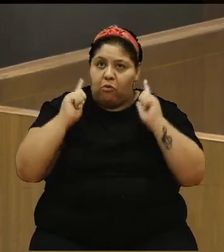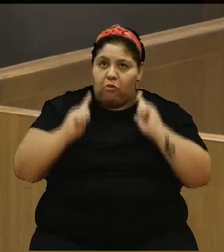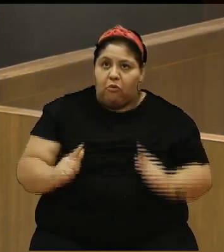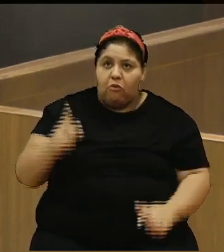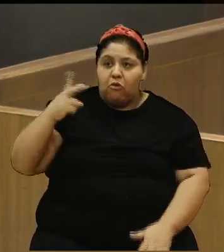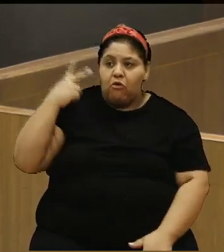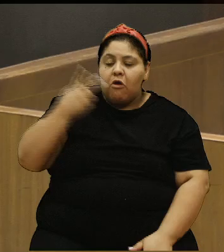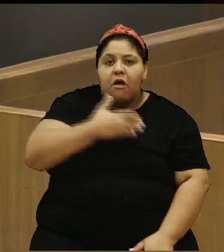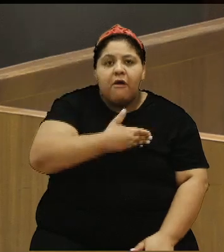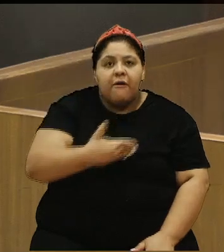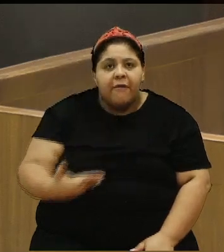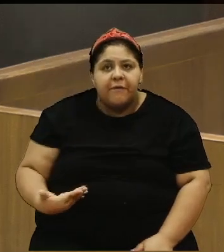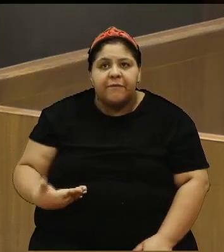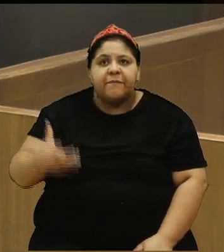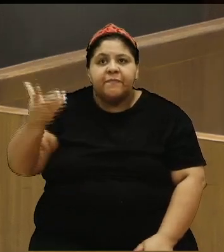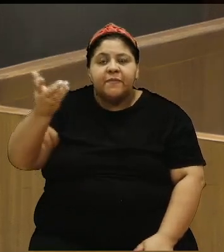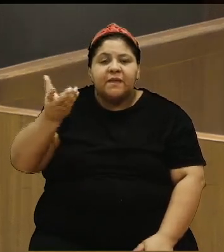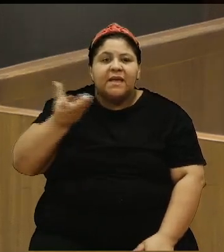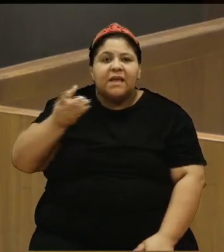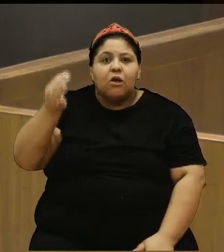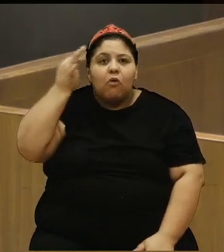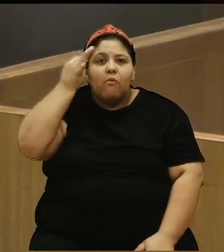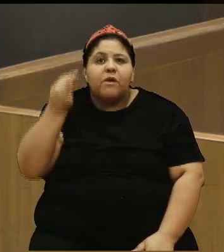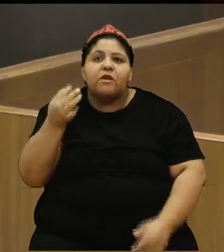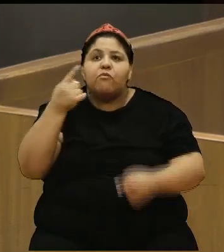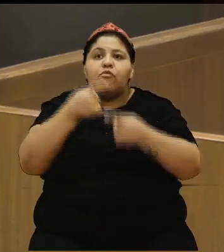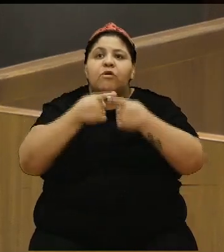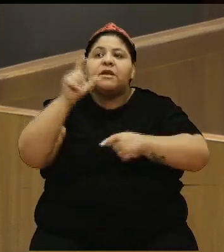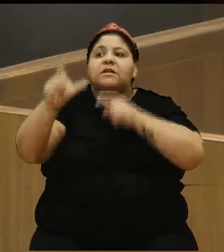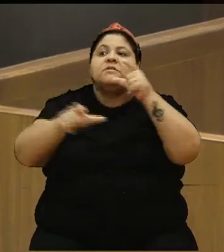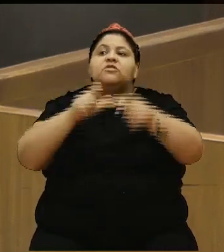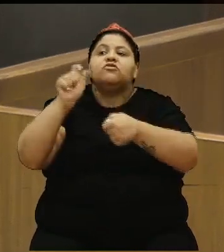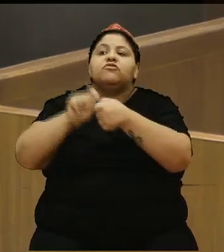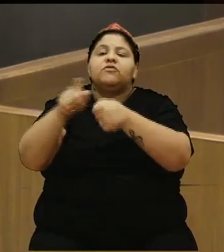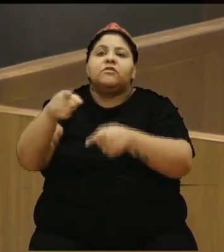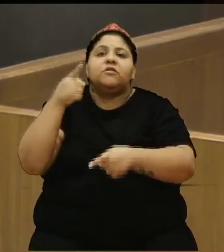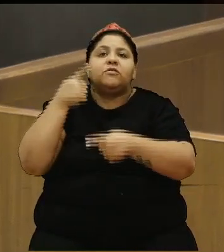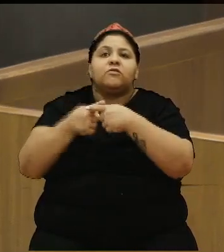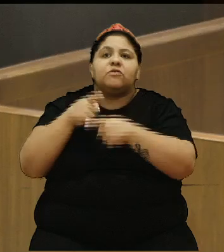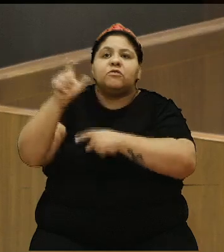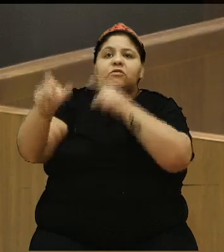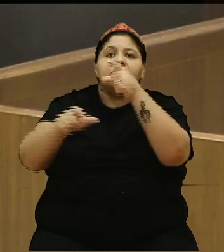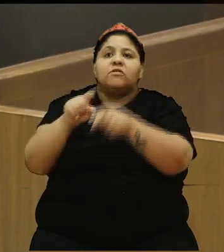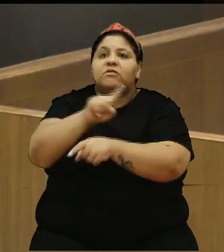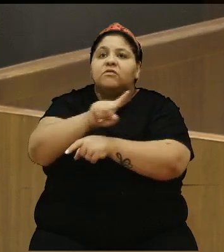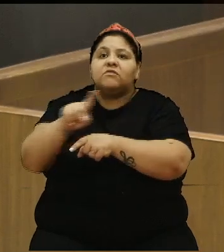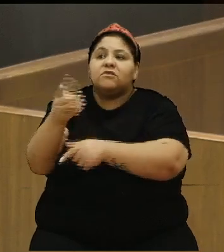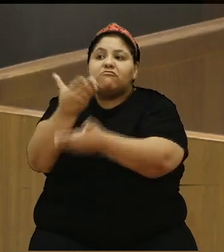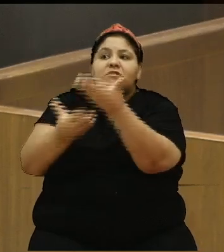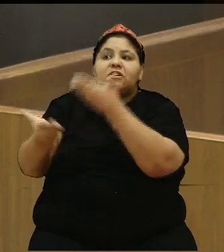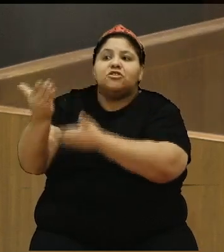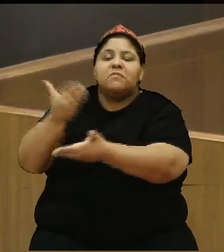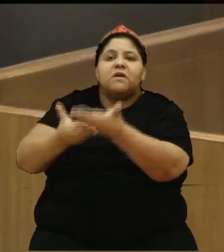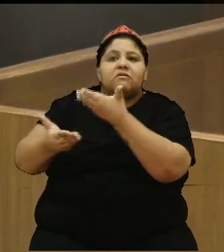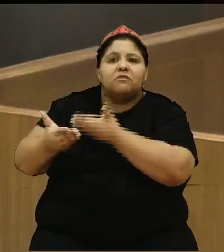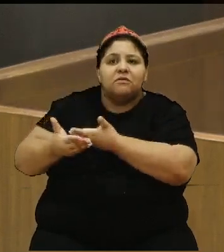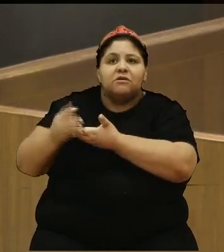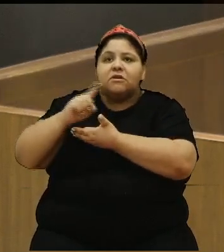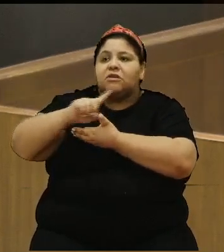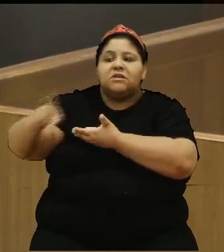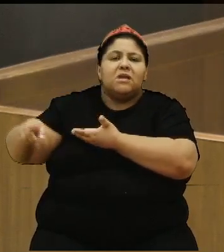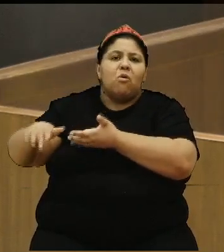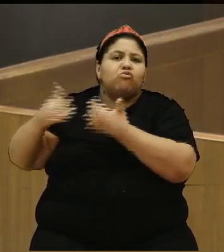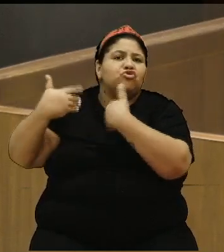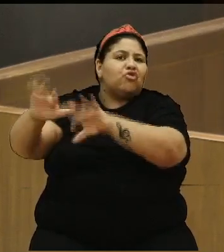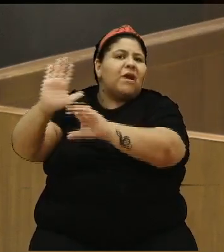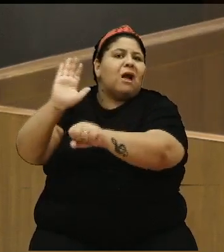política pública, ele vai querer entender o porquê que as pessoas estão fazendo aquilo. Por que as pessoas não estão indo na consulta. E não jogar para a